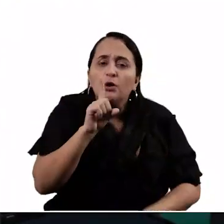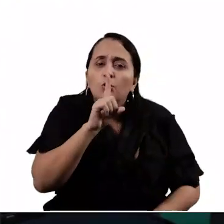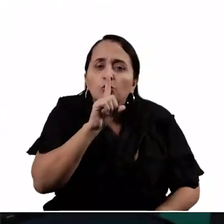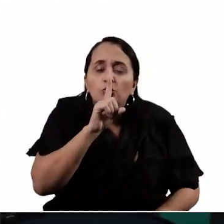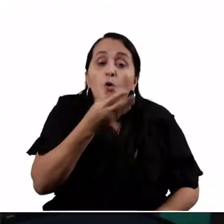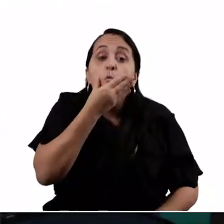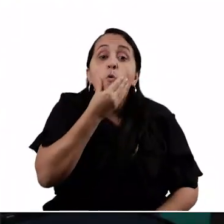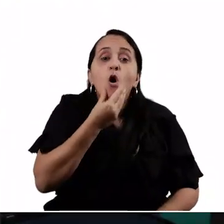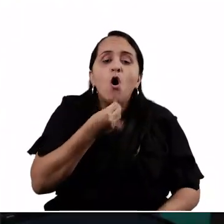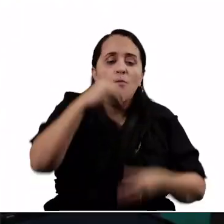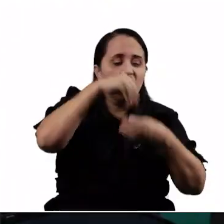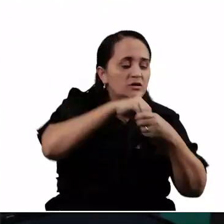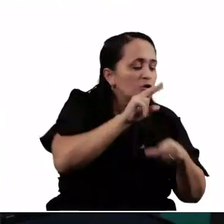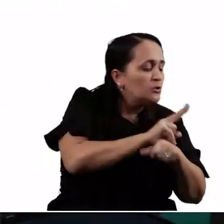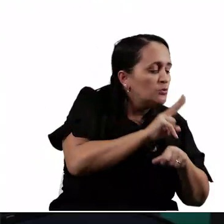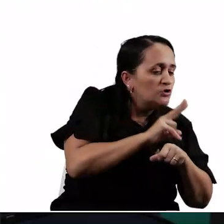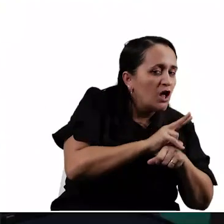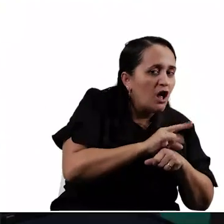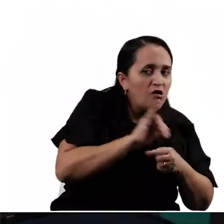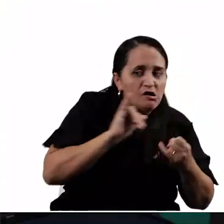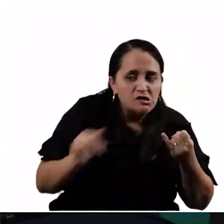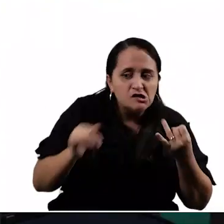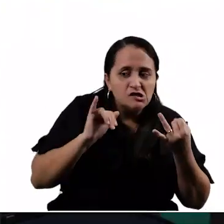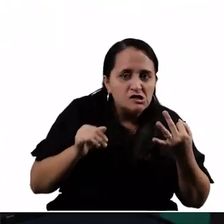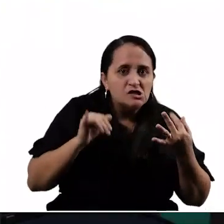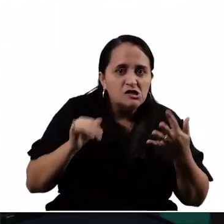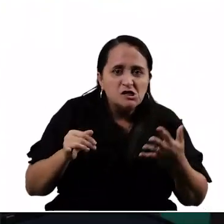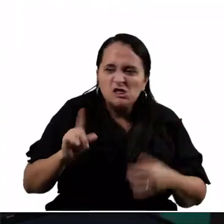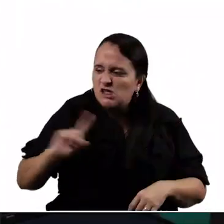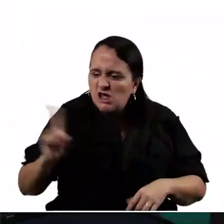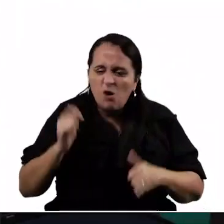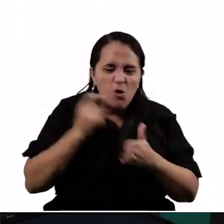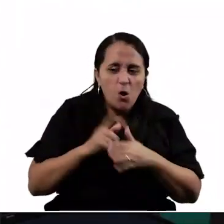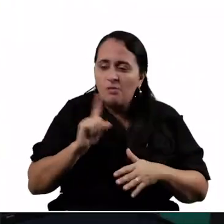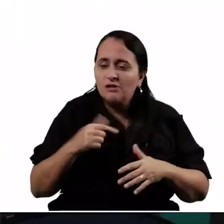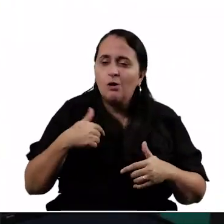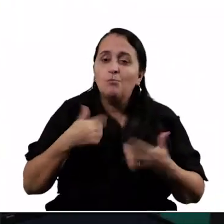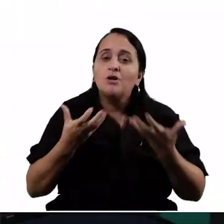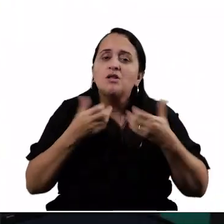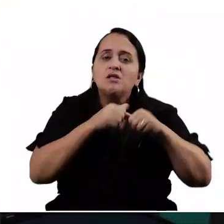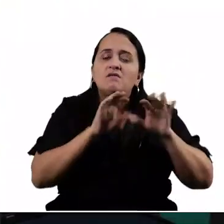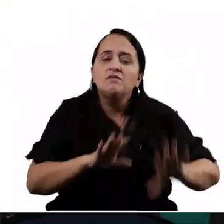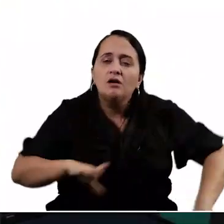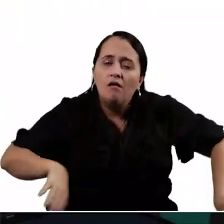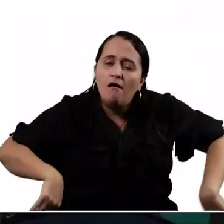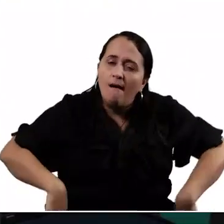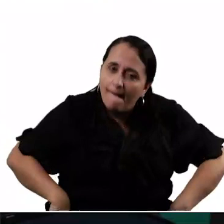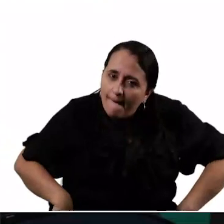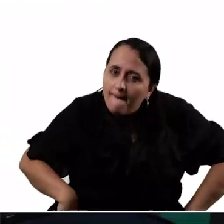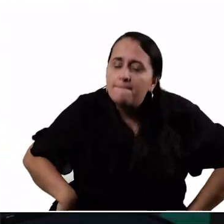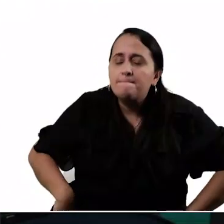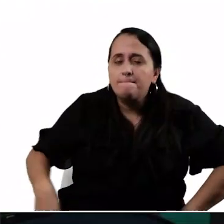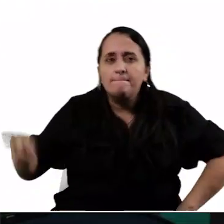espantar qualquer pessoa que queria comprar aquela Fazenda Será que